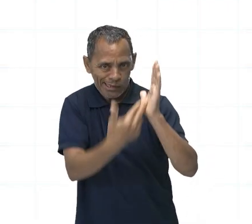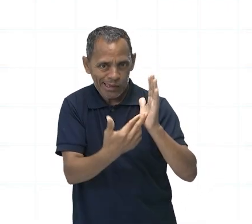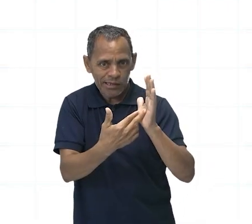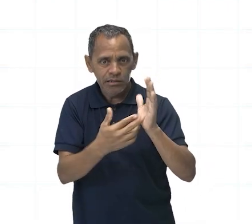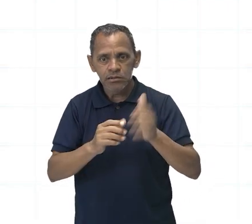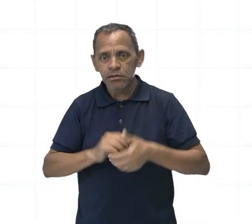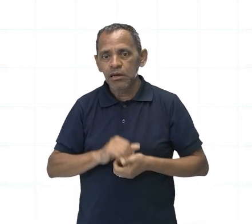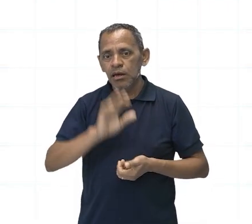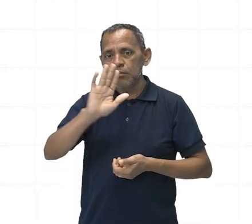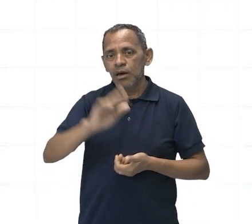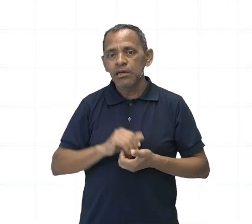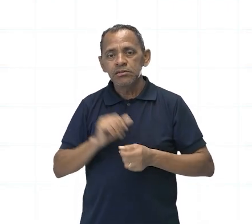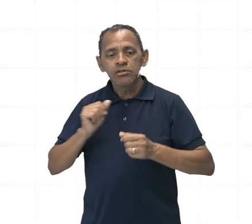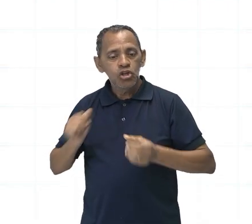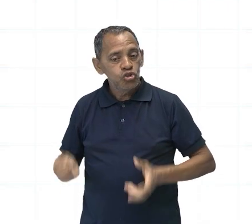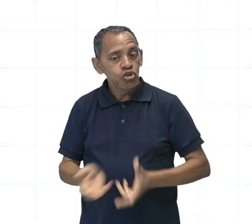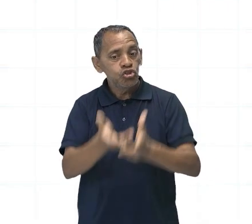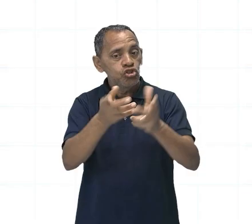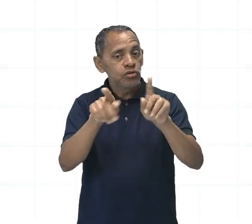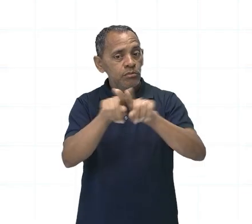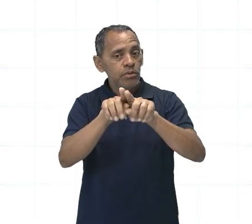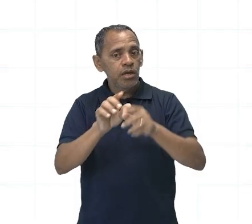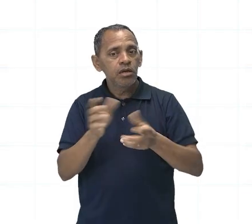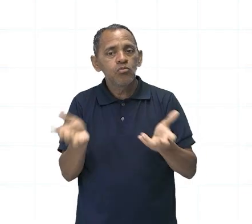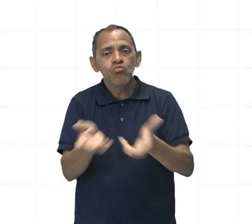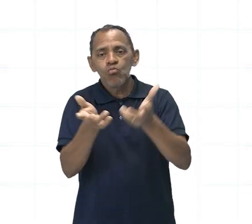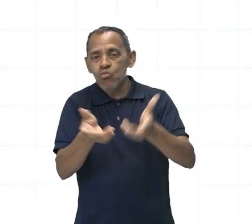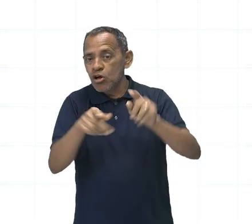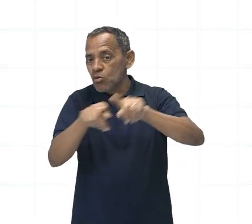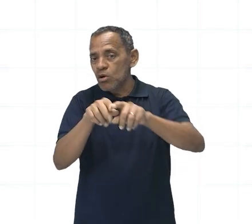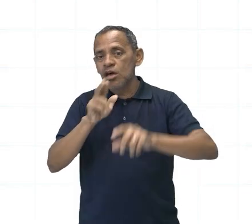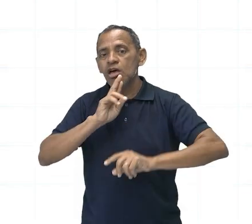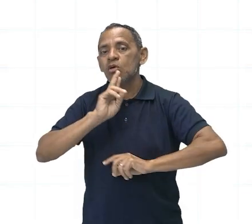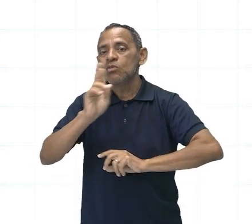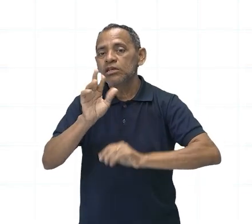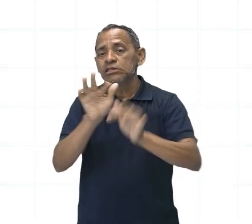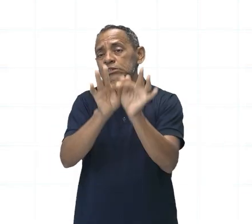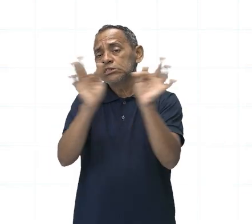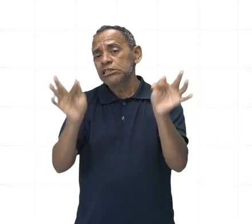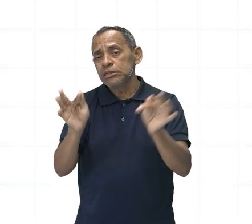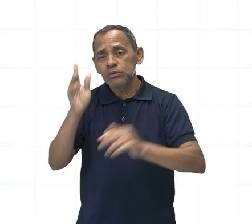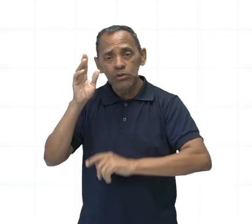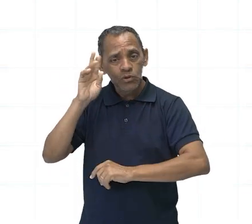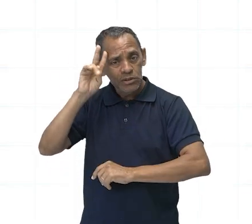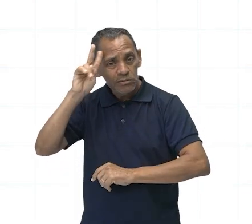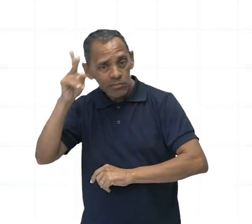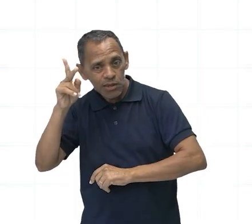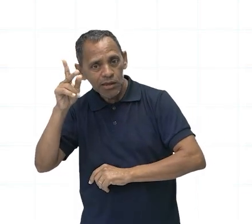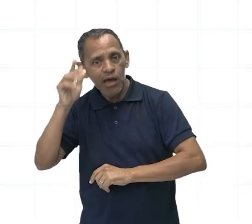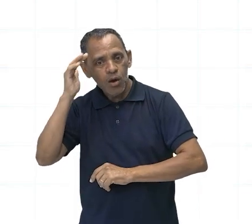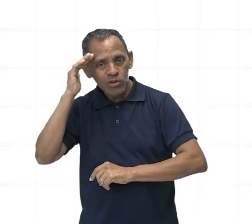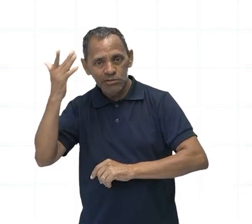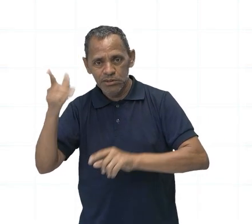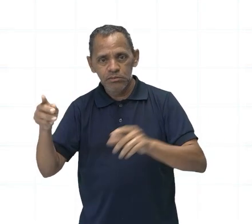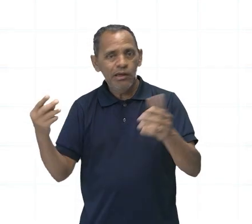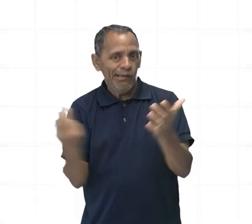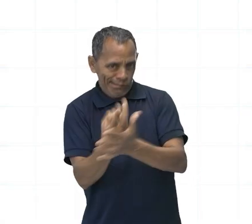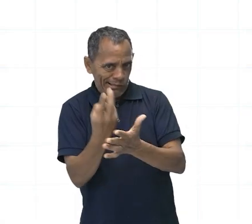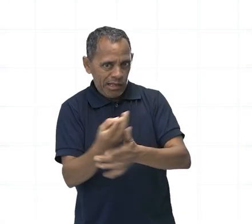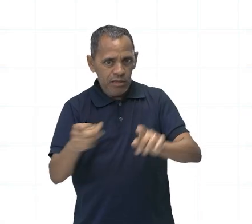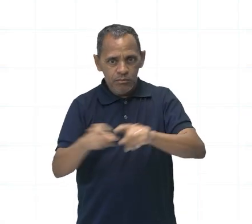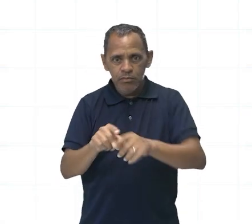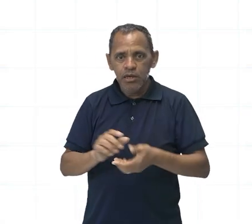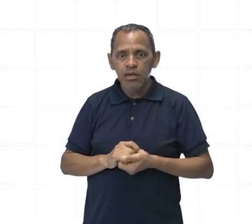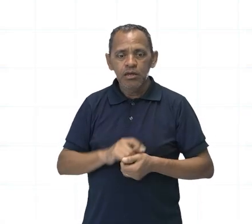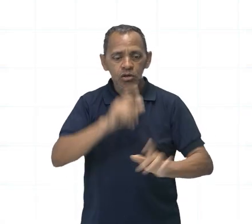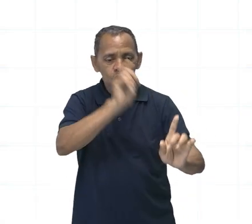de roteiros pré-estabelecidos, mas também os incentiva a responder de maneira autêntica às situações